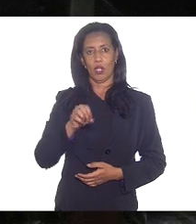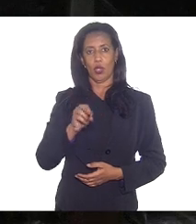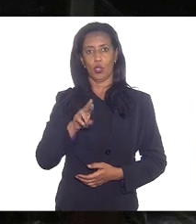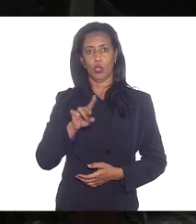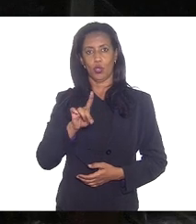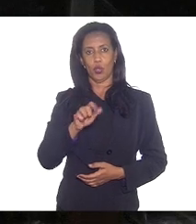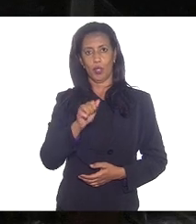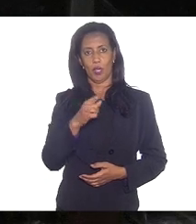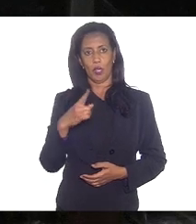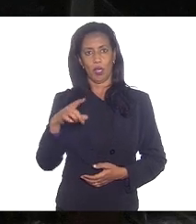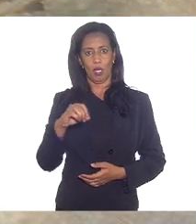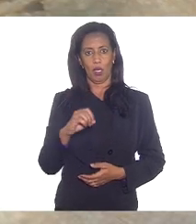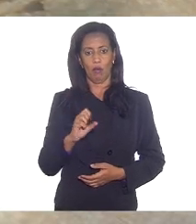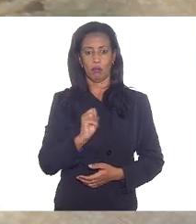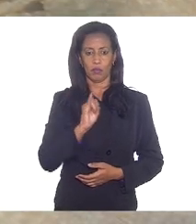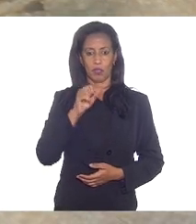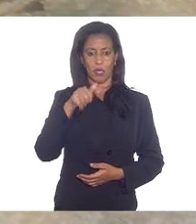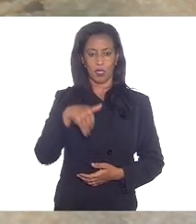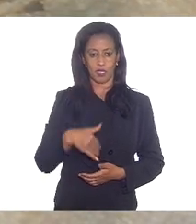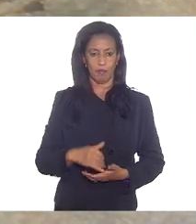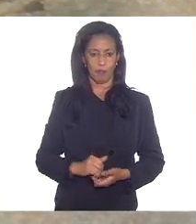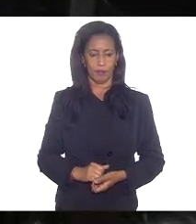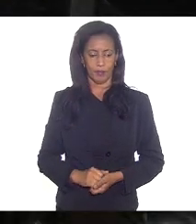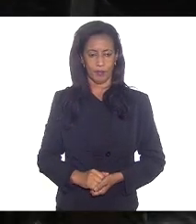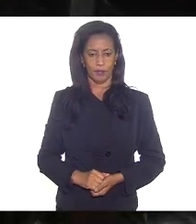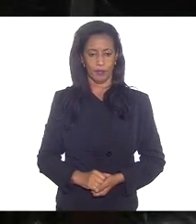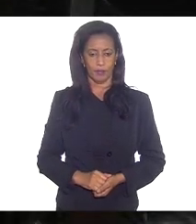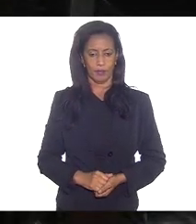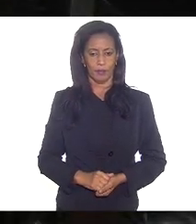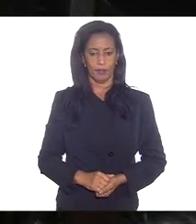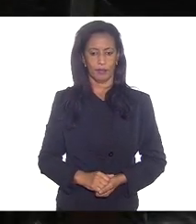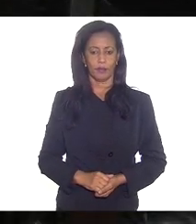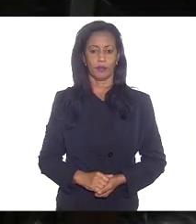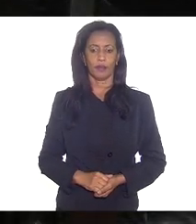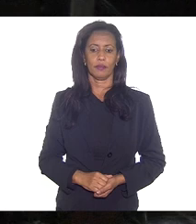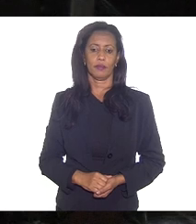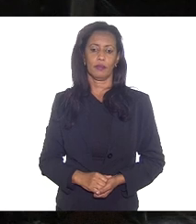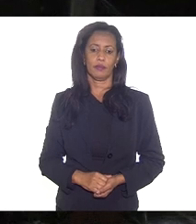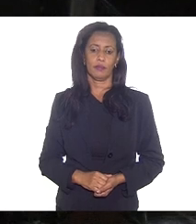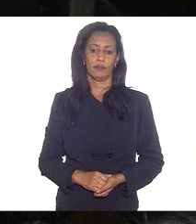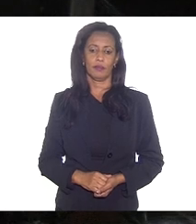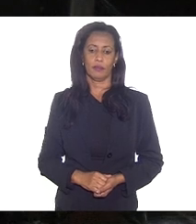Nelson Cavaquinho. Voto sim, presidente. Sim, senhora. Deputado